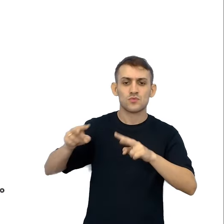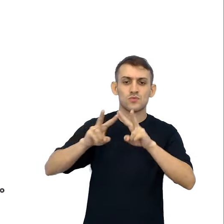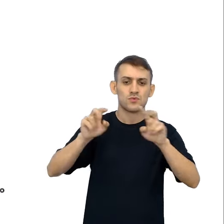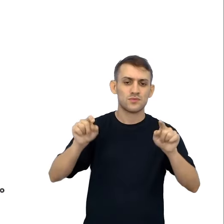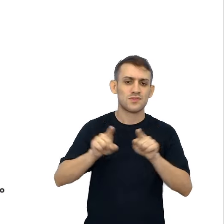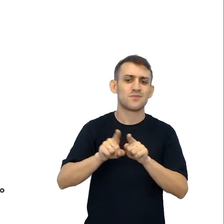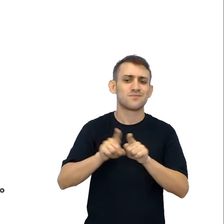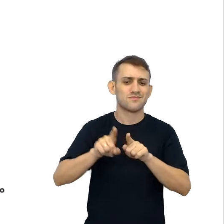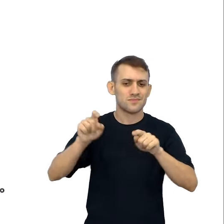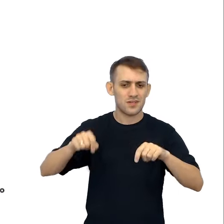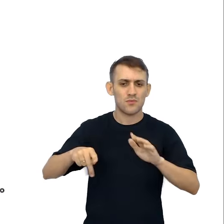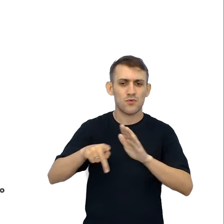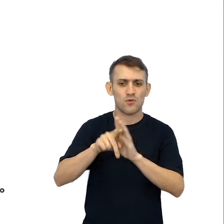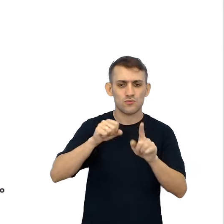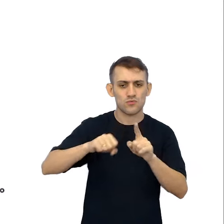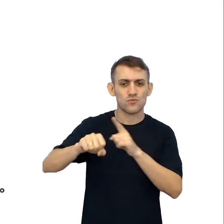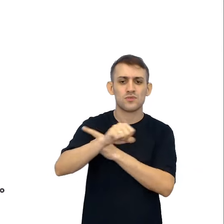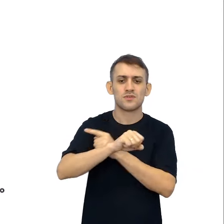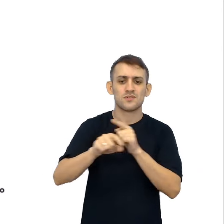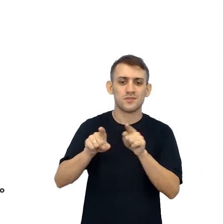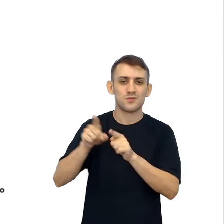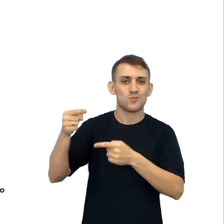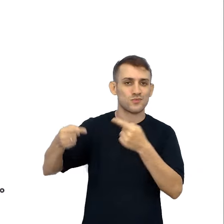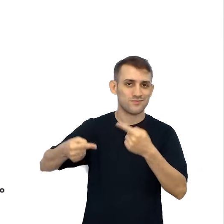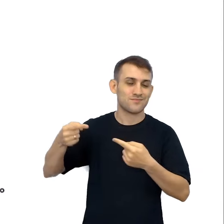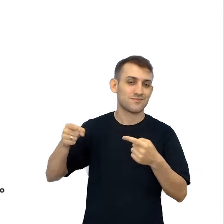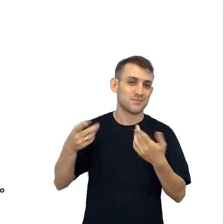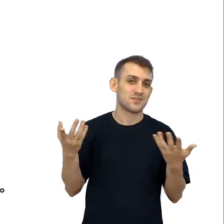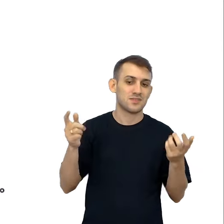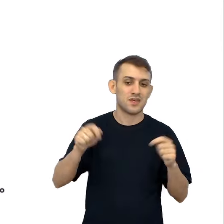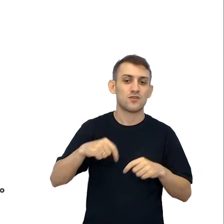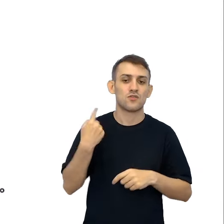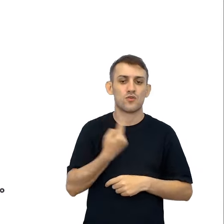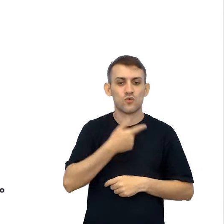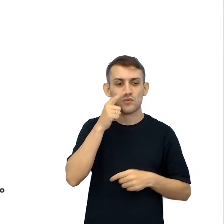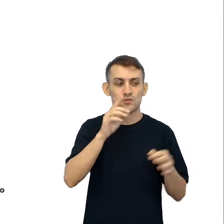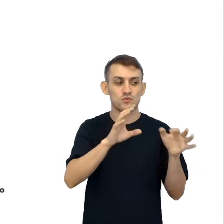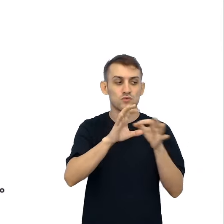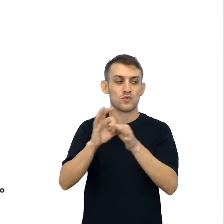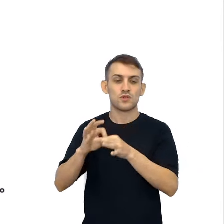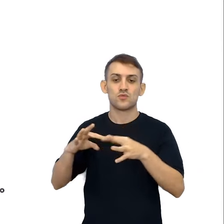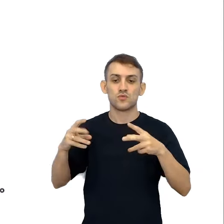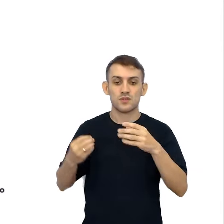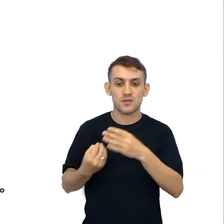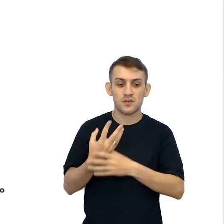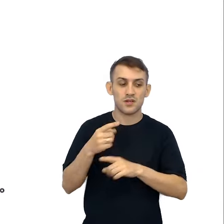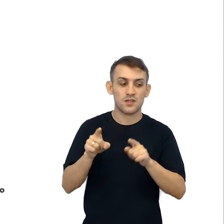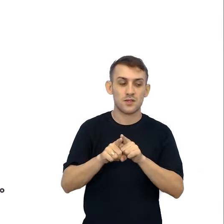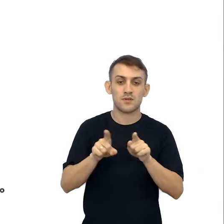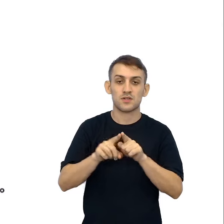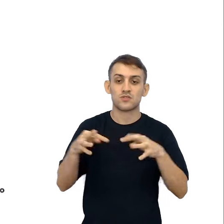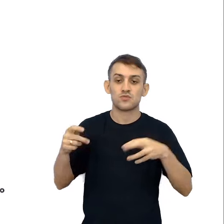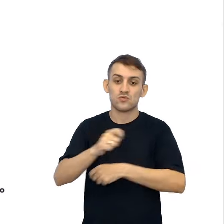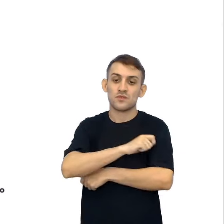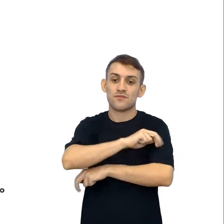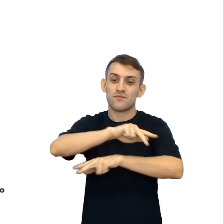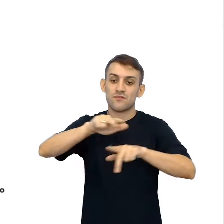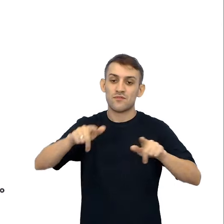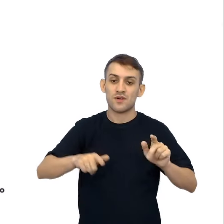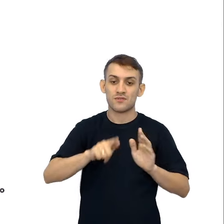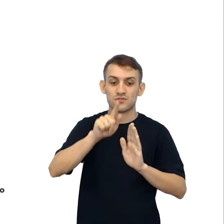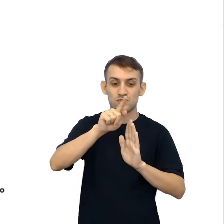agindo socialmente e politicamente também. Assim, é preciso contextualizar e produzir com os estudantes variados gêneros